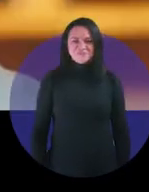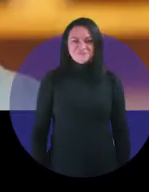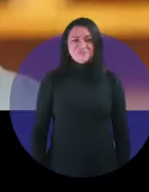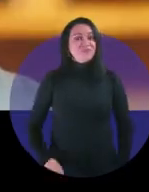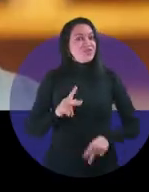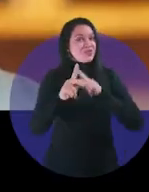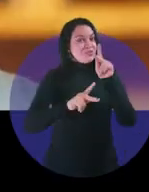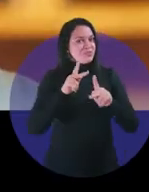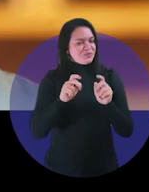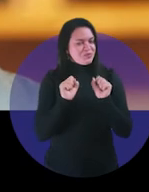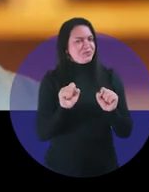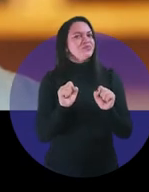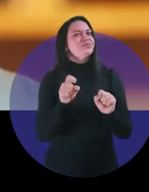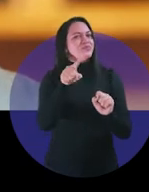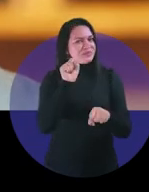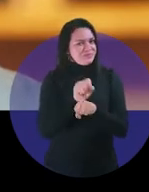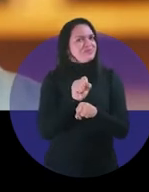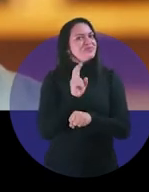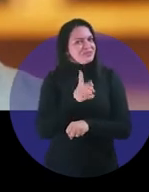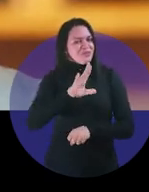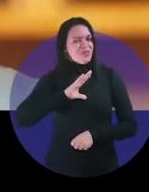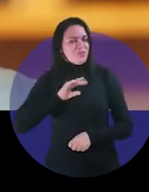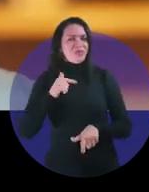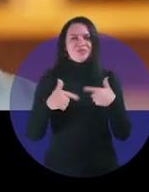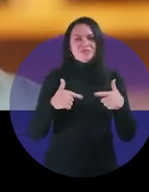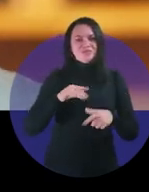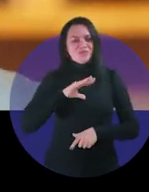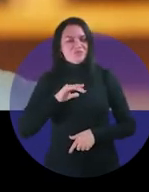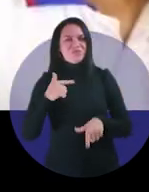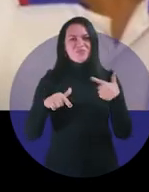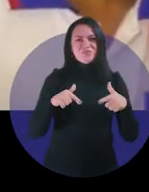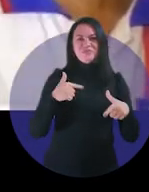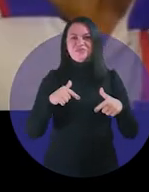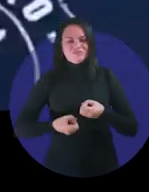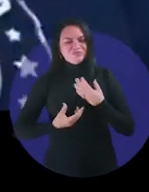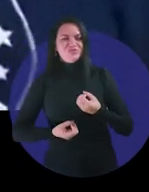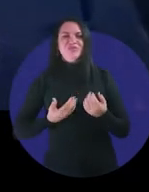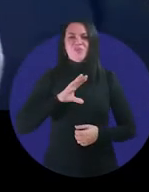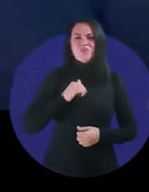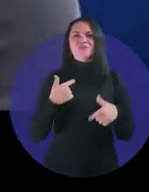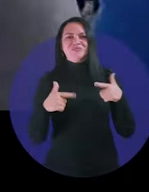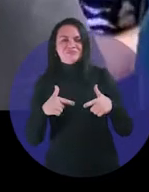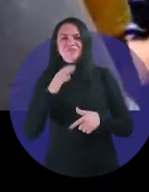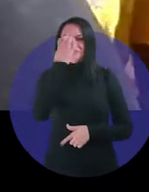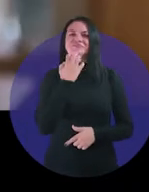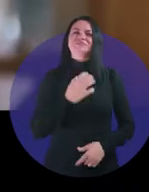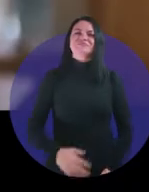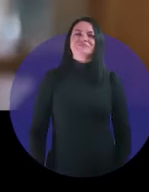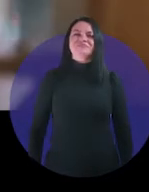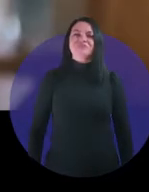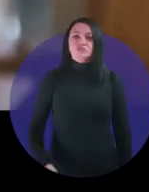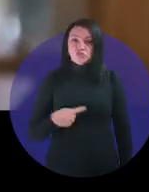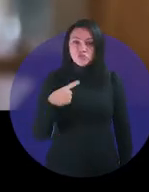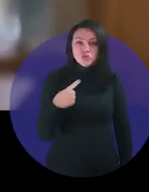E a população pode esperar o de sempre, coragem e trabalho, dedicação, coragem, trabalho e seriedade.